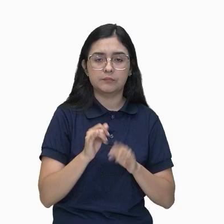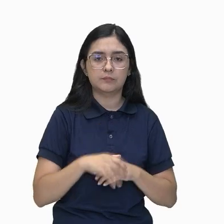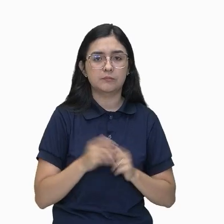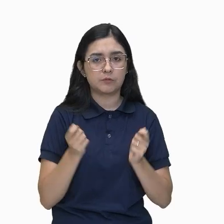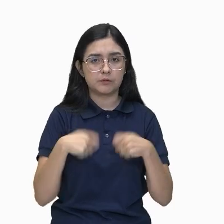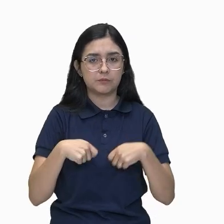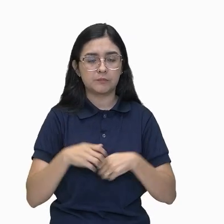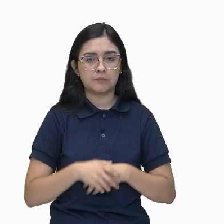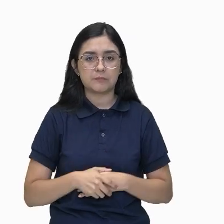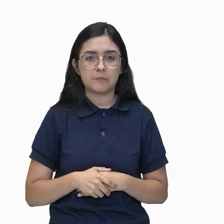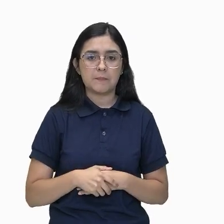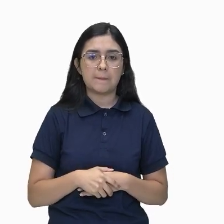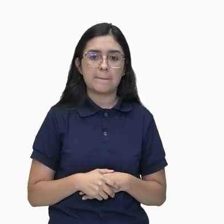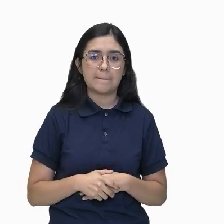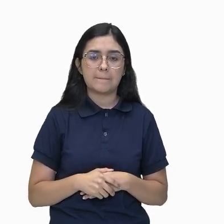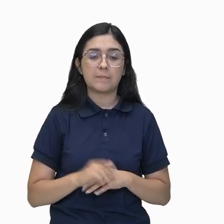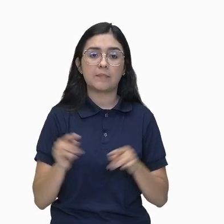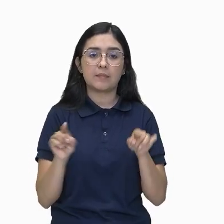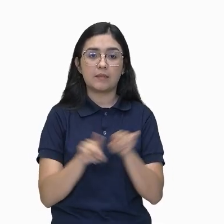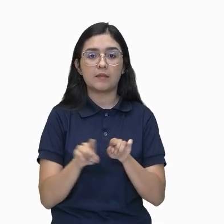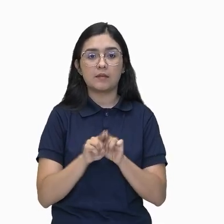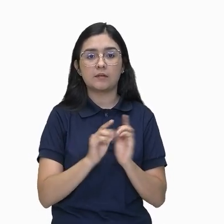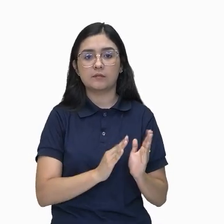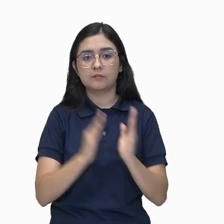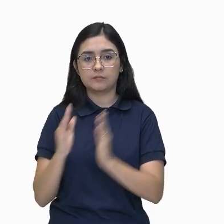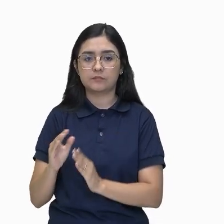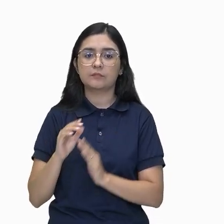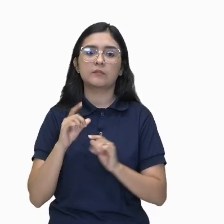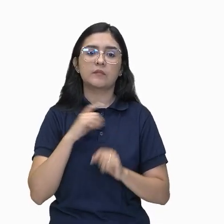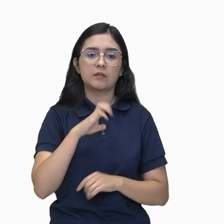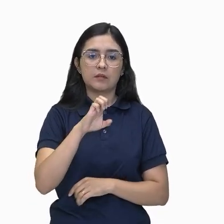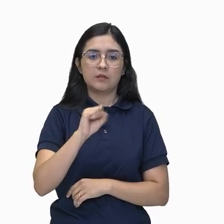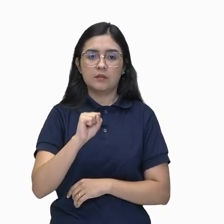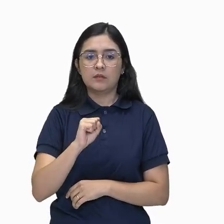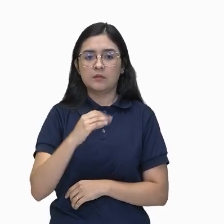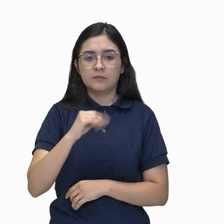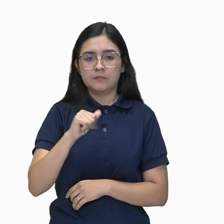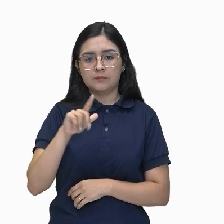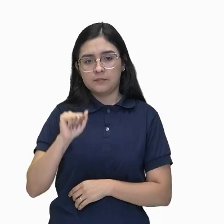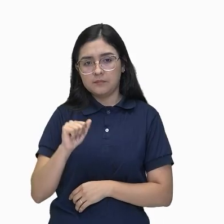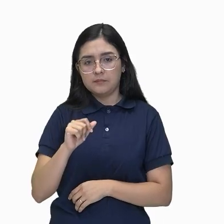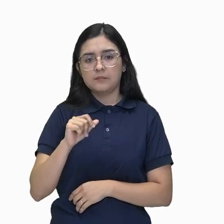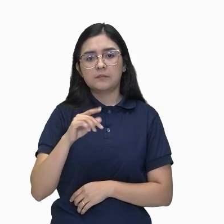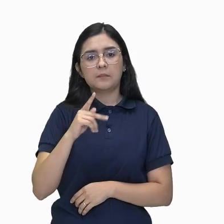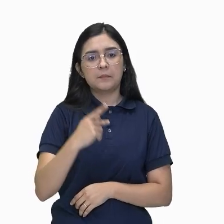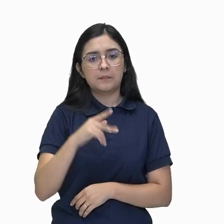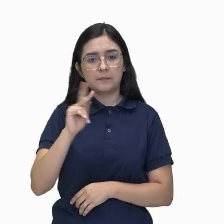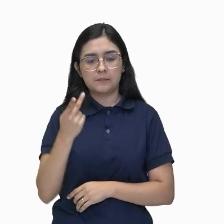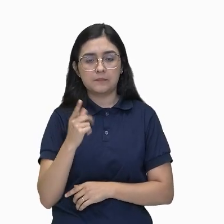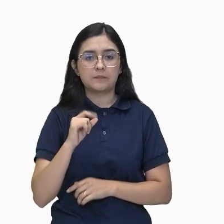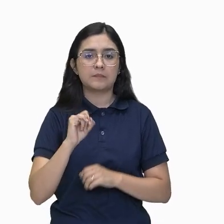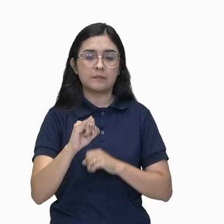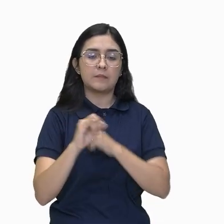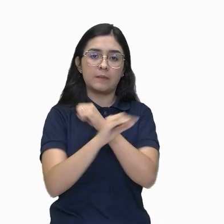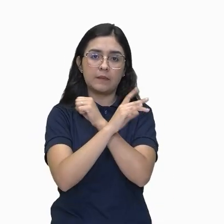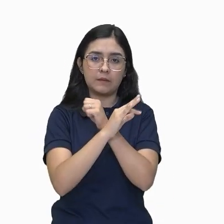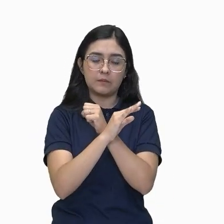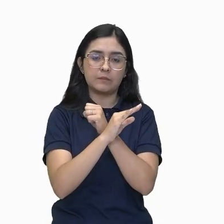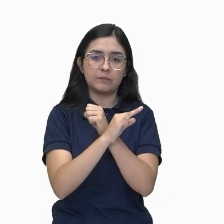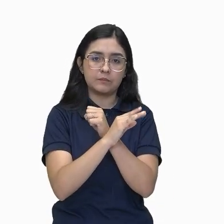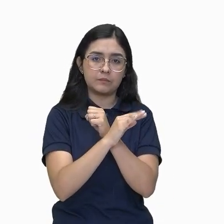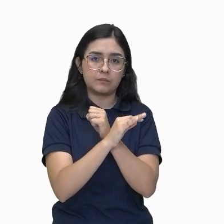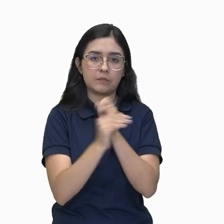elétrica, ok? Temos a escala de pH, a substância ela é ácida quando o pH é menor